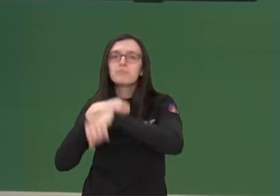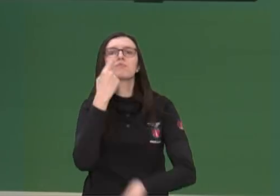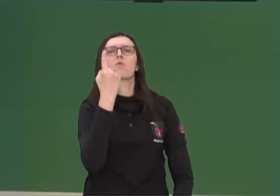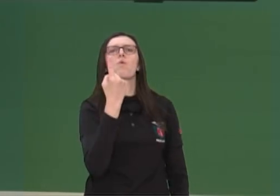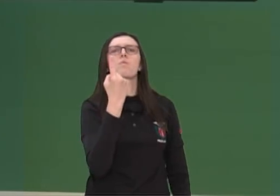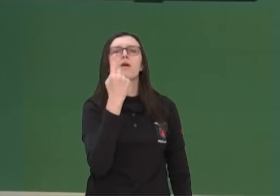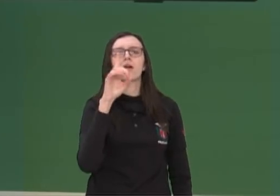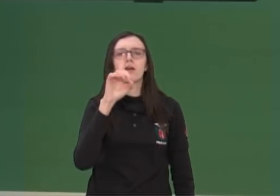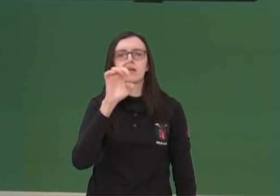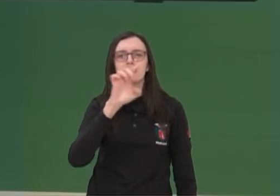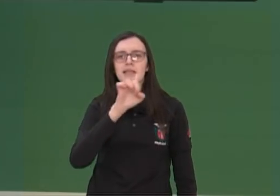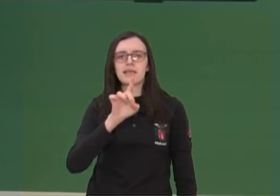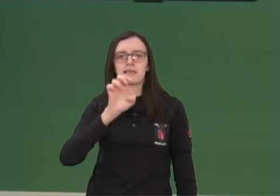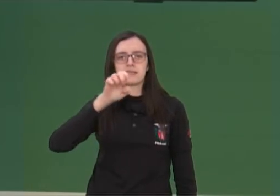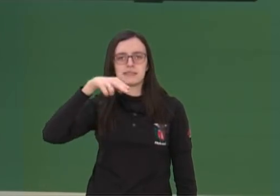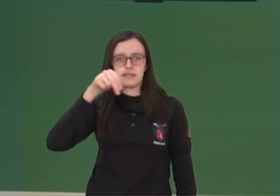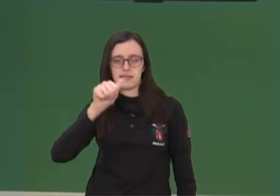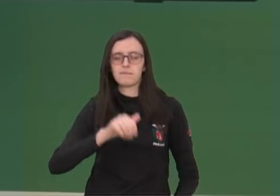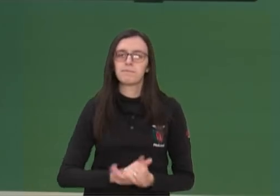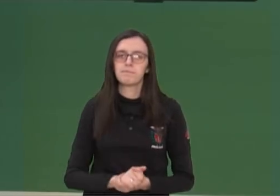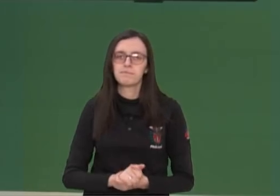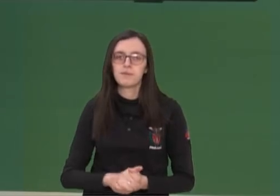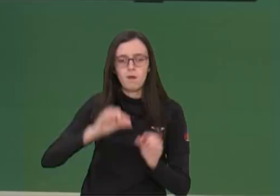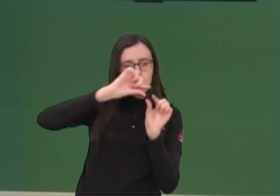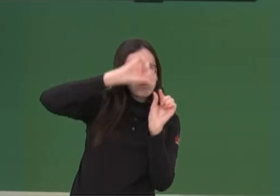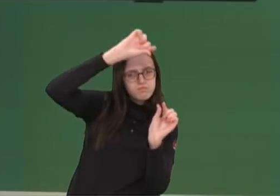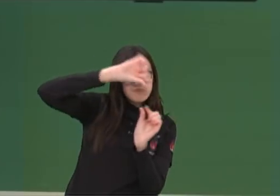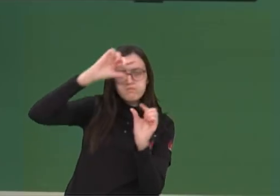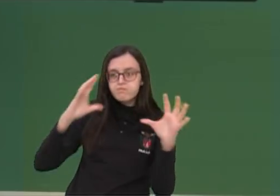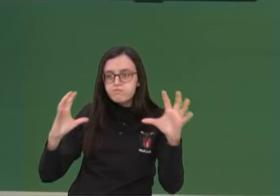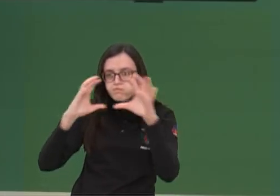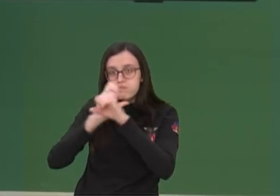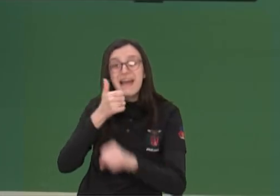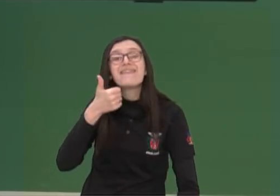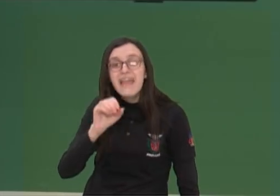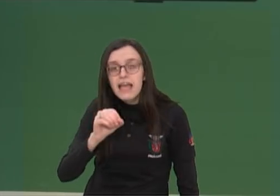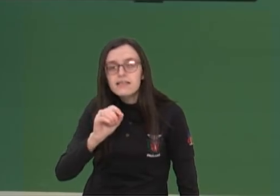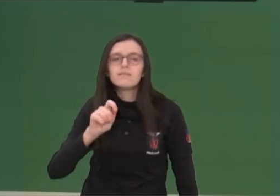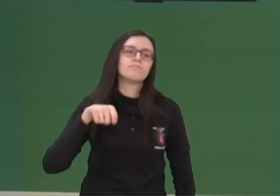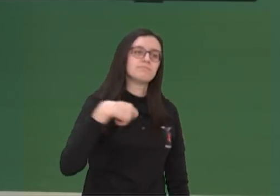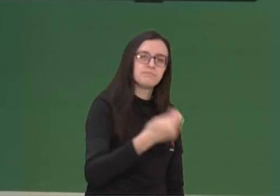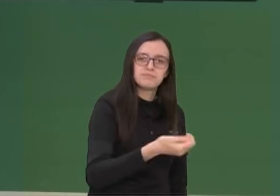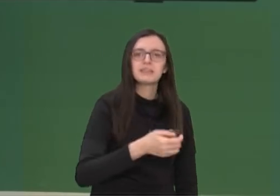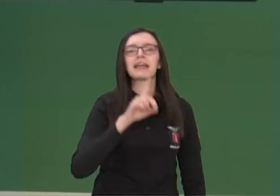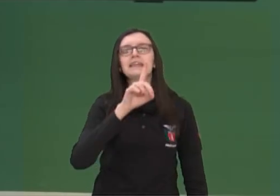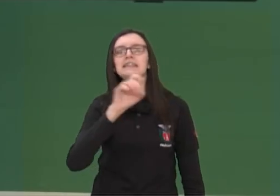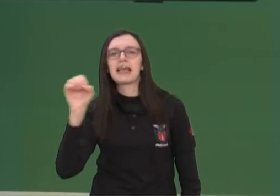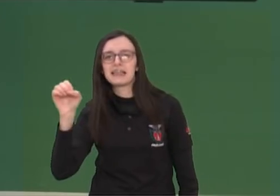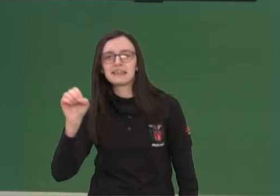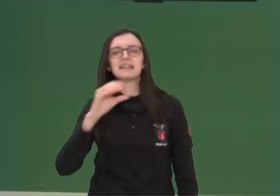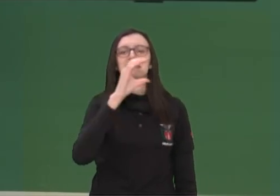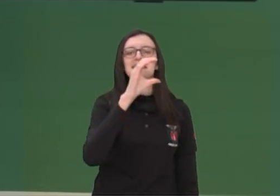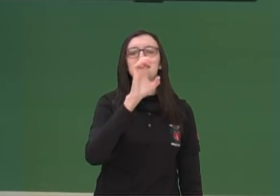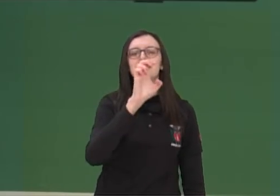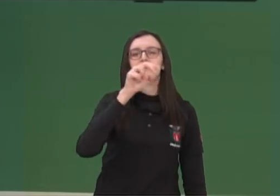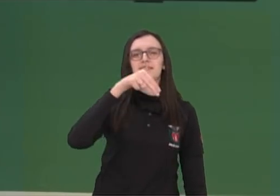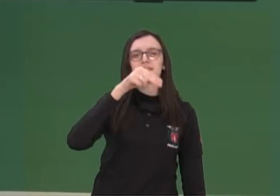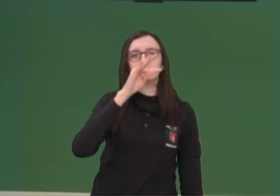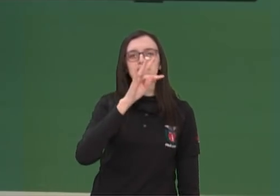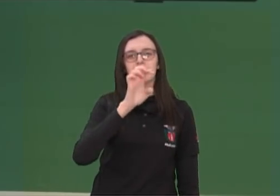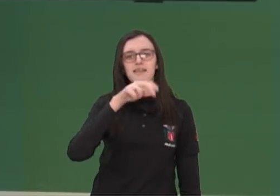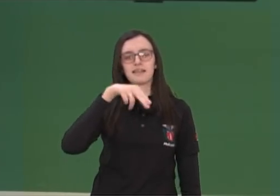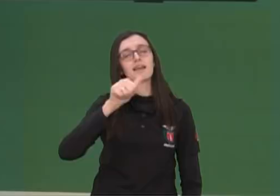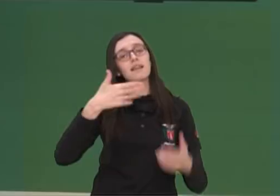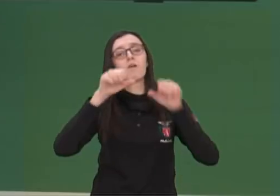Uma dezena. 10 dezenas vira uma centena e assim por diante. Por isso que o nosso sistema